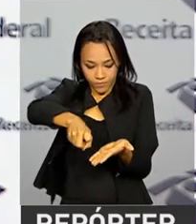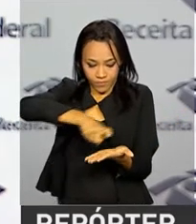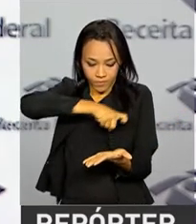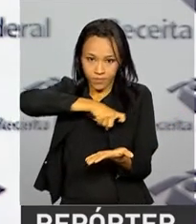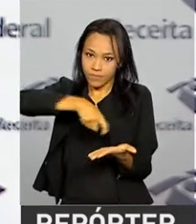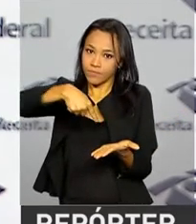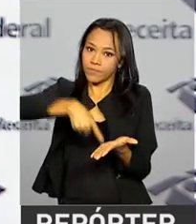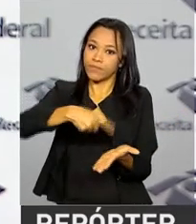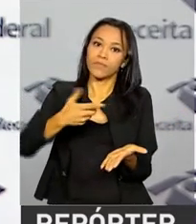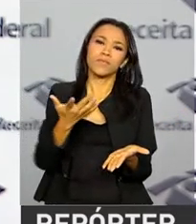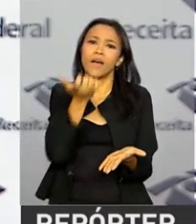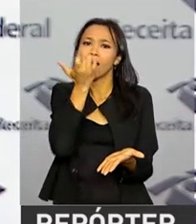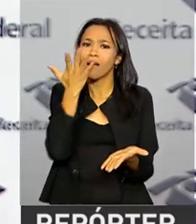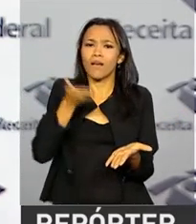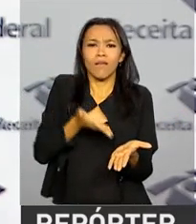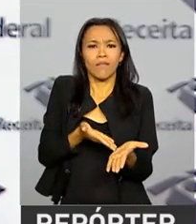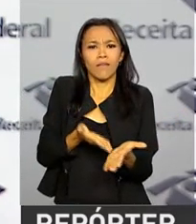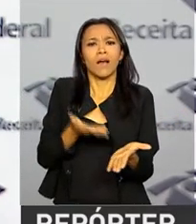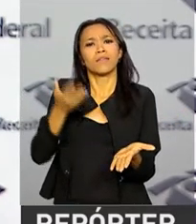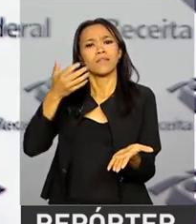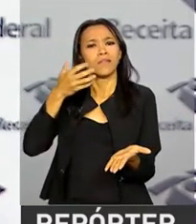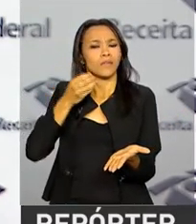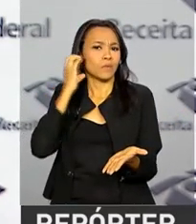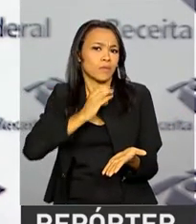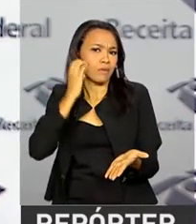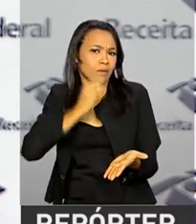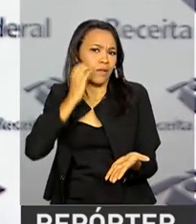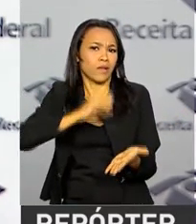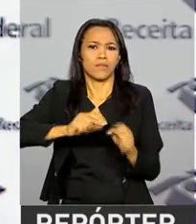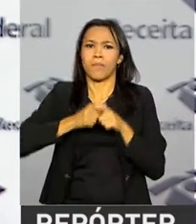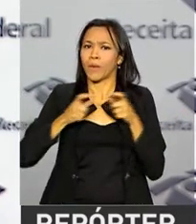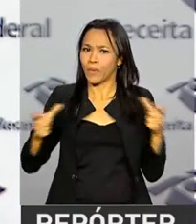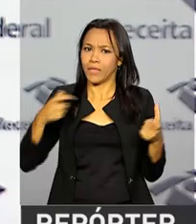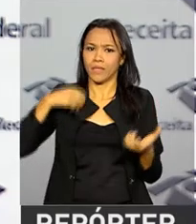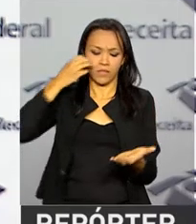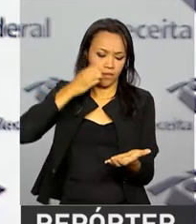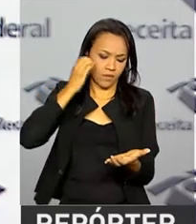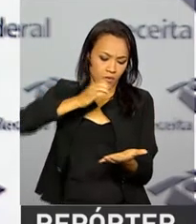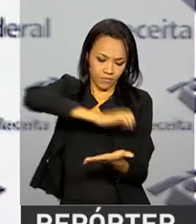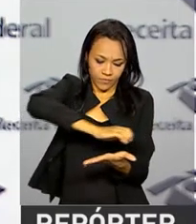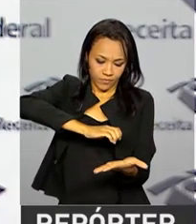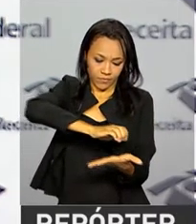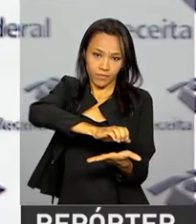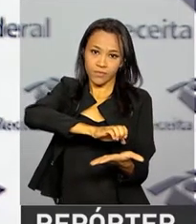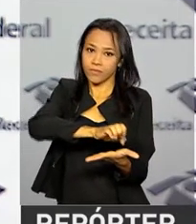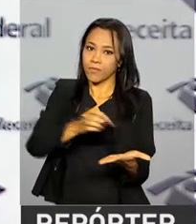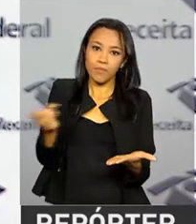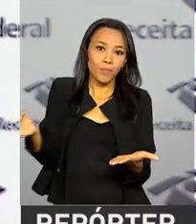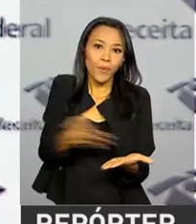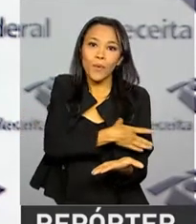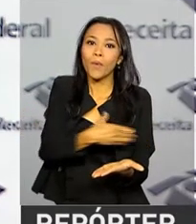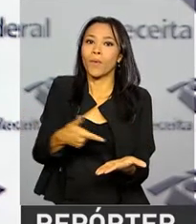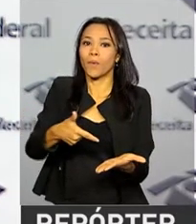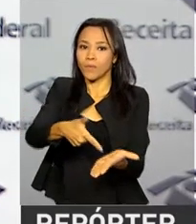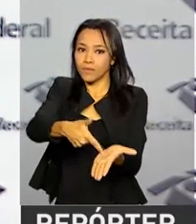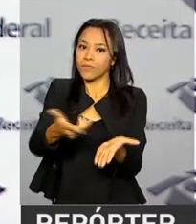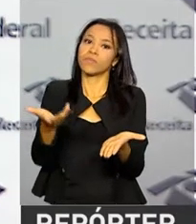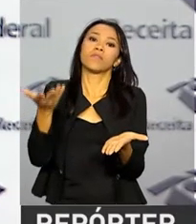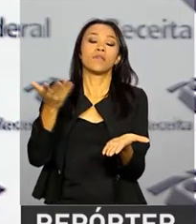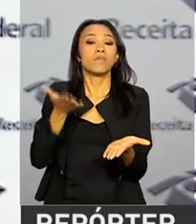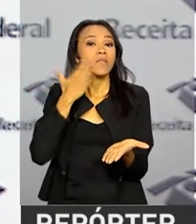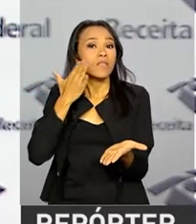que está disponível nos smartphones em maioria dos celulares eles permitem que você faça a leitura desse qr code